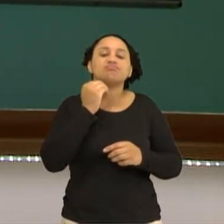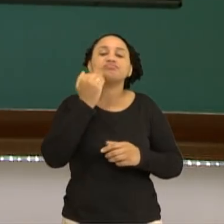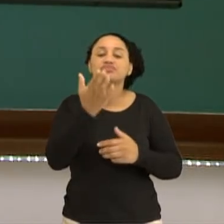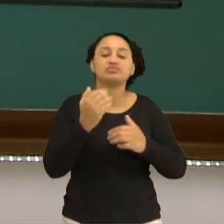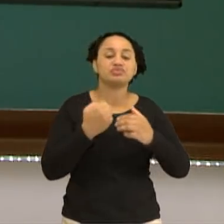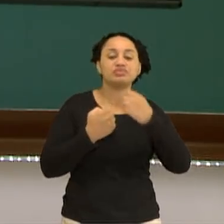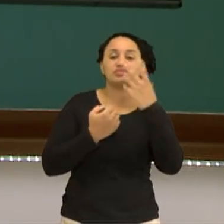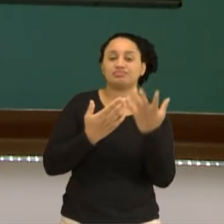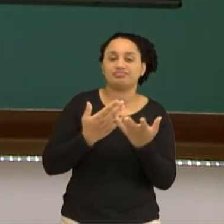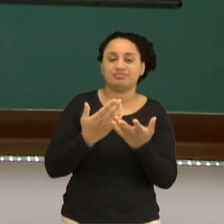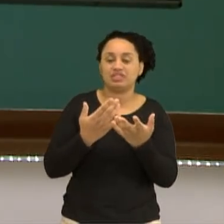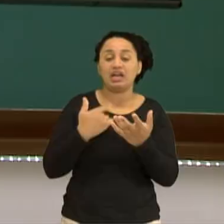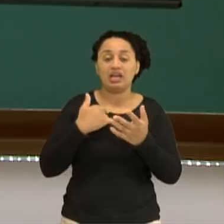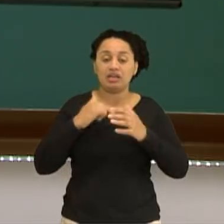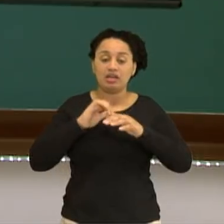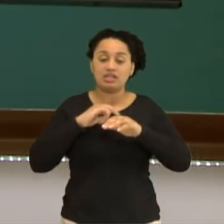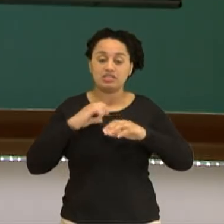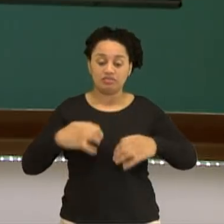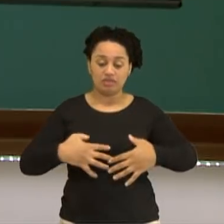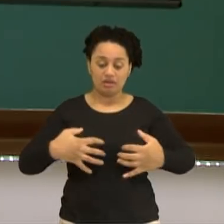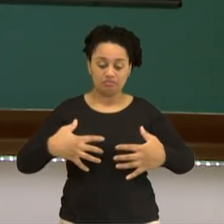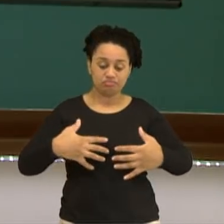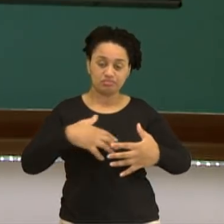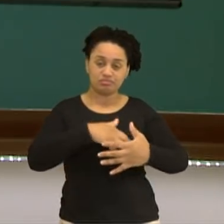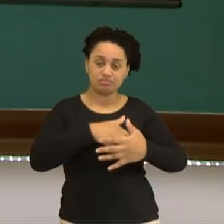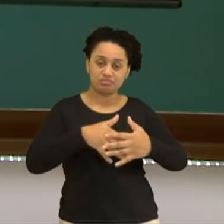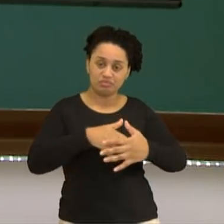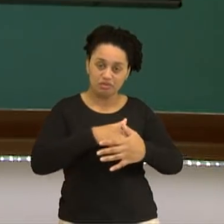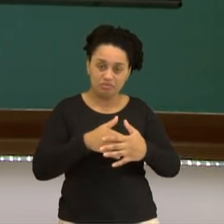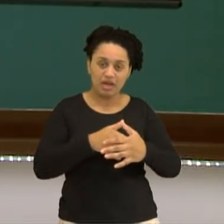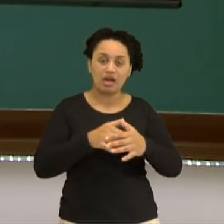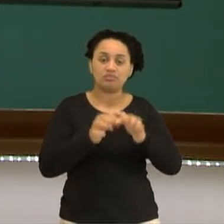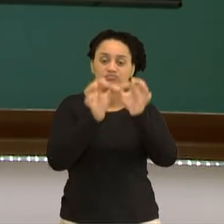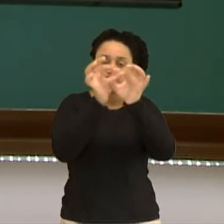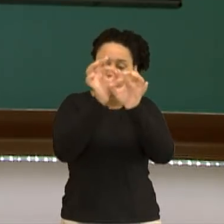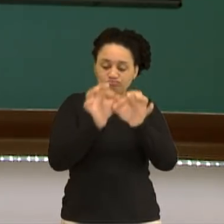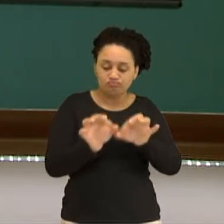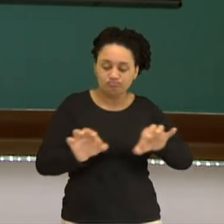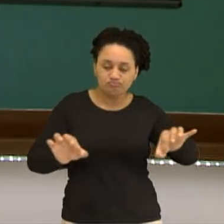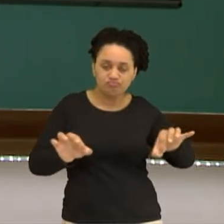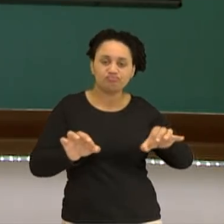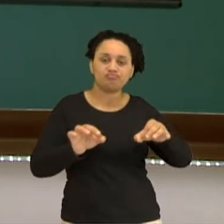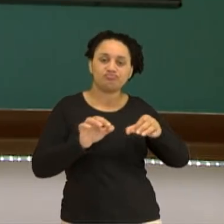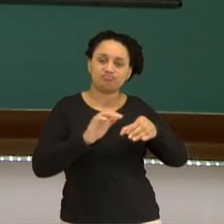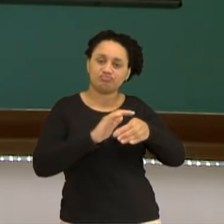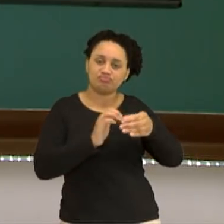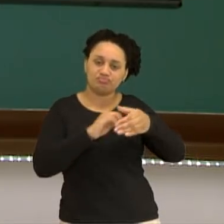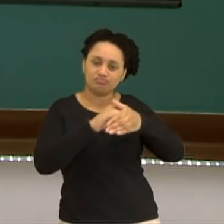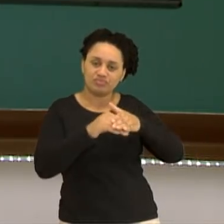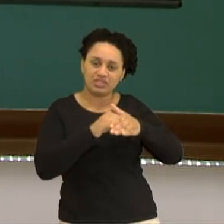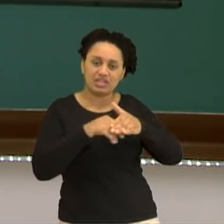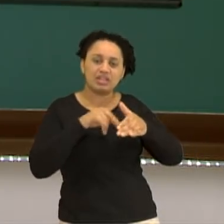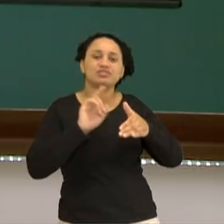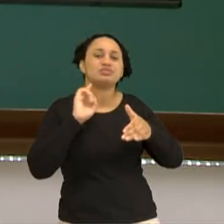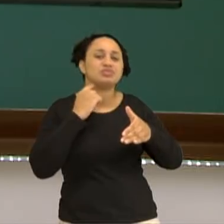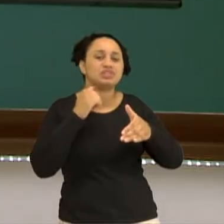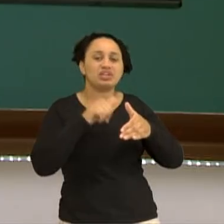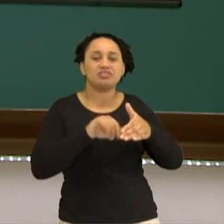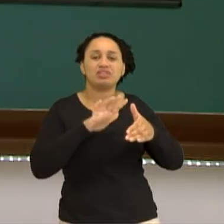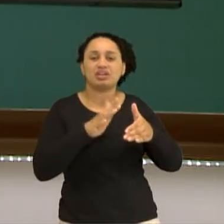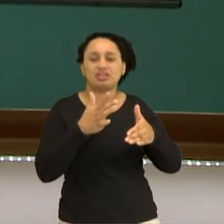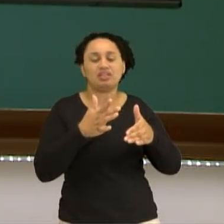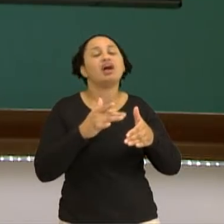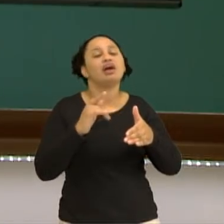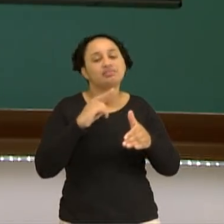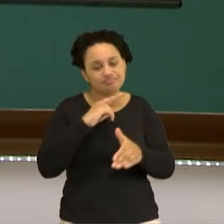nos pulmões, essa sujeira presa nesses órgãos que eu citei agora há pouco, elas são condições fundamentais para o aparecimento